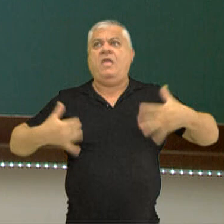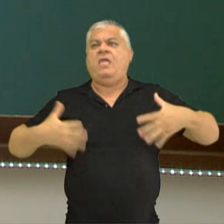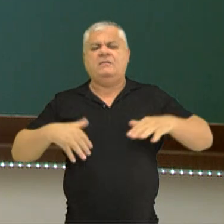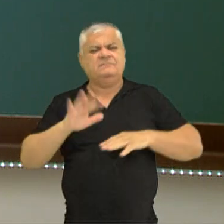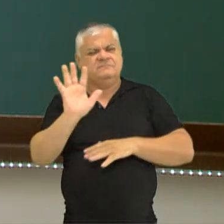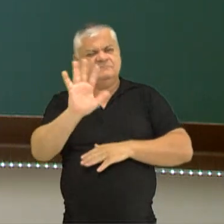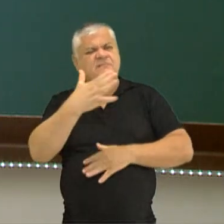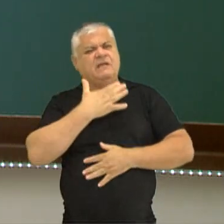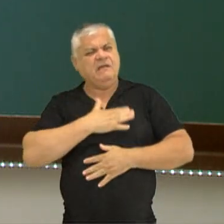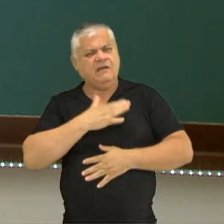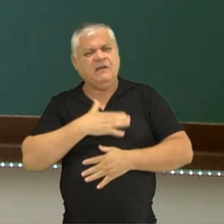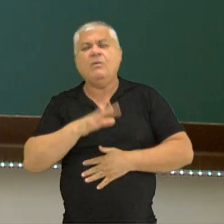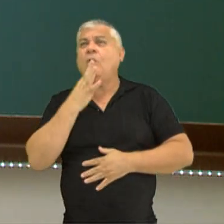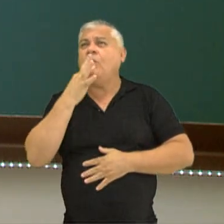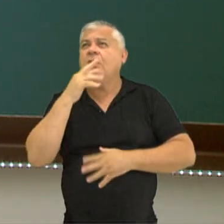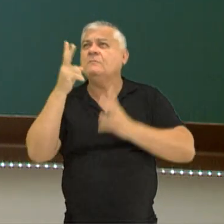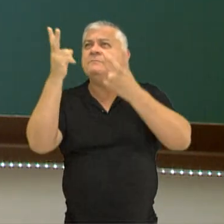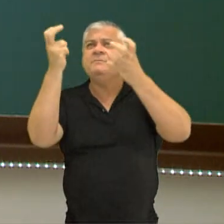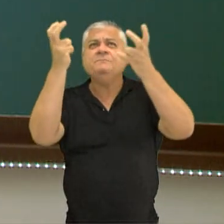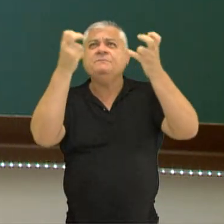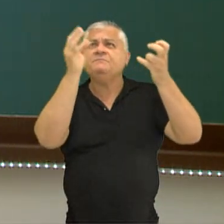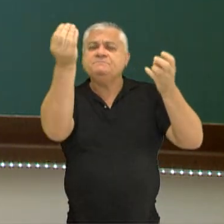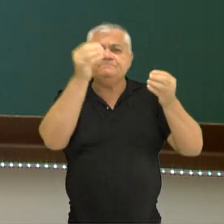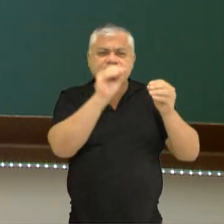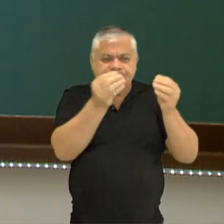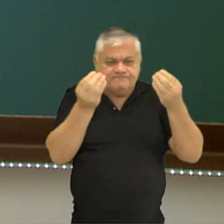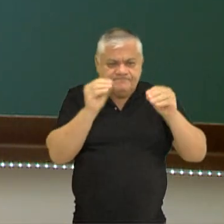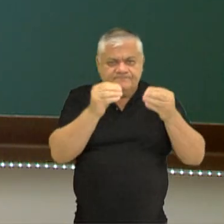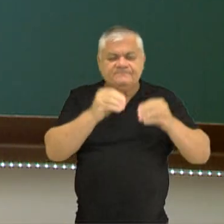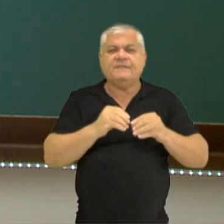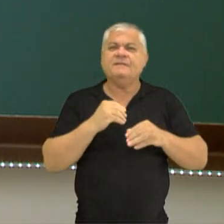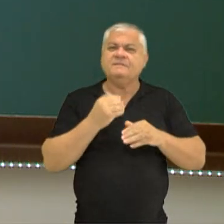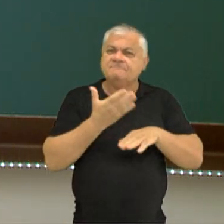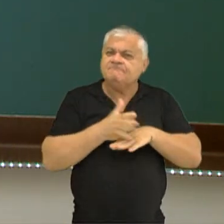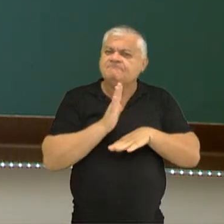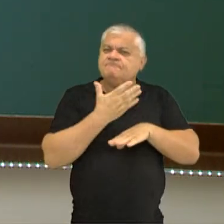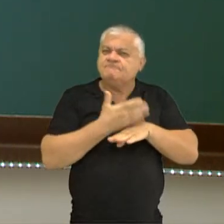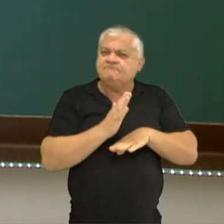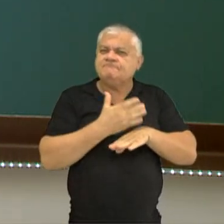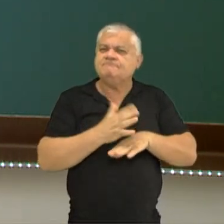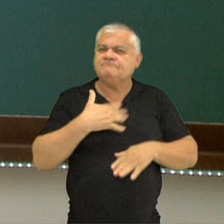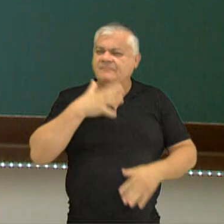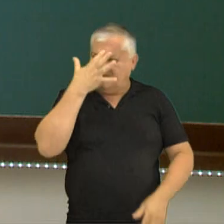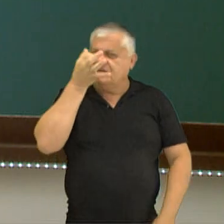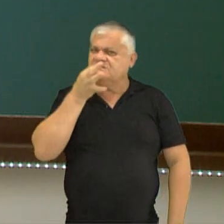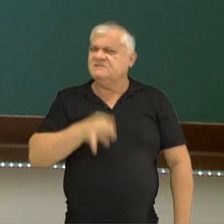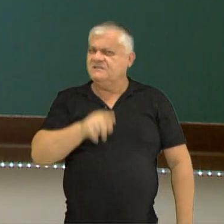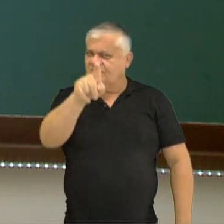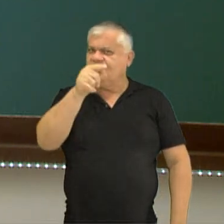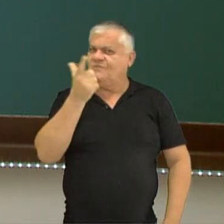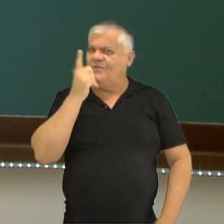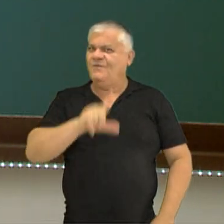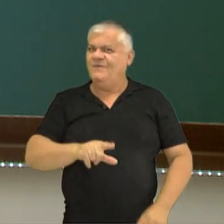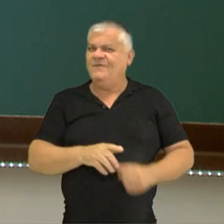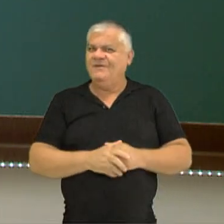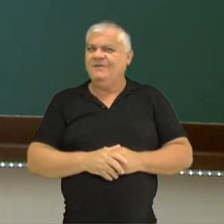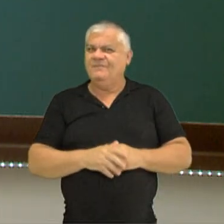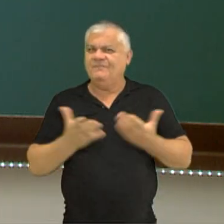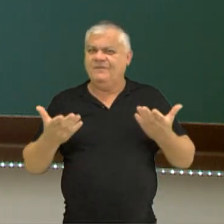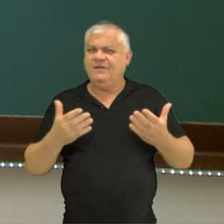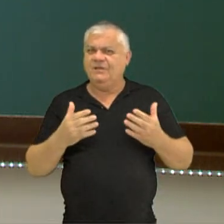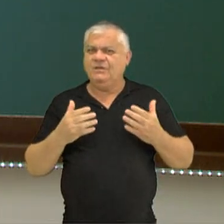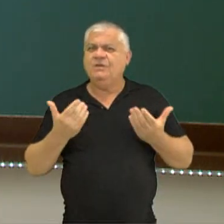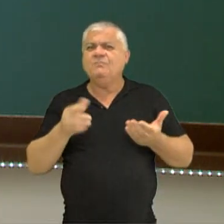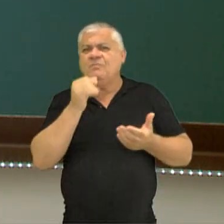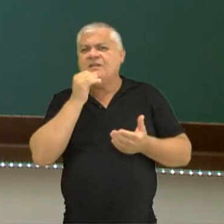o que você conhece e começa a desenvolver. Tenho certeza que você vai conseguir, porque nem todo